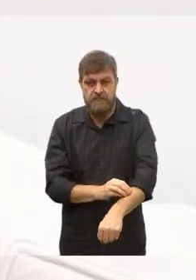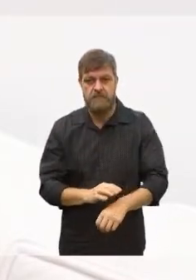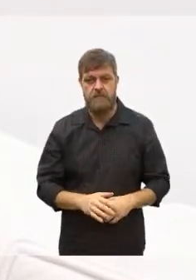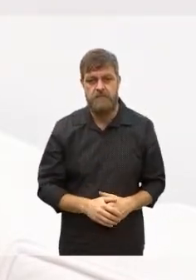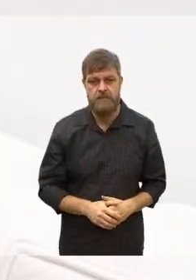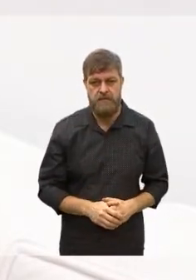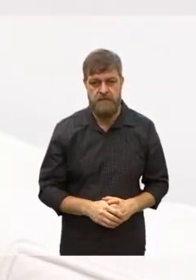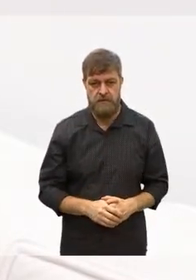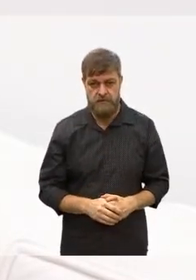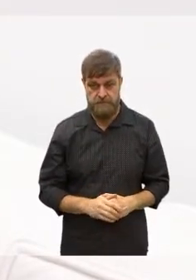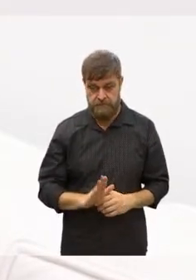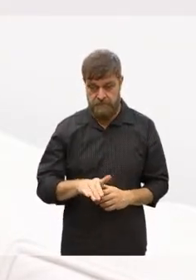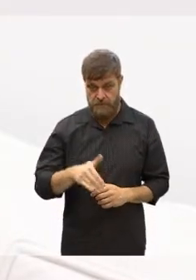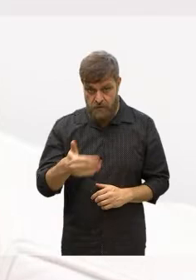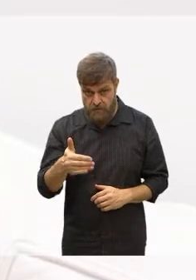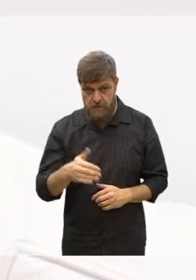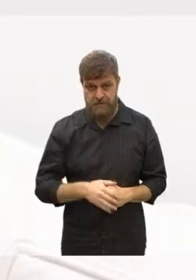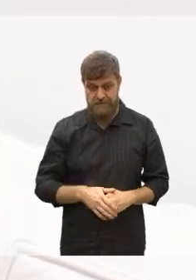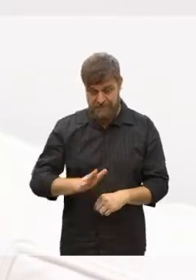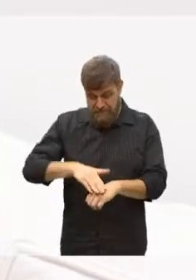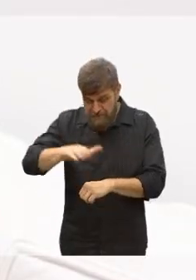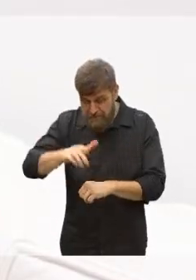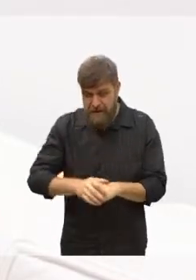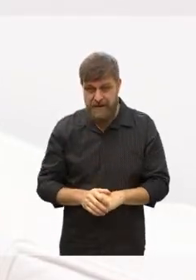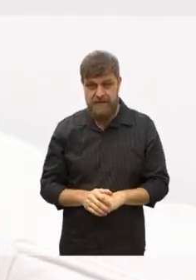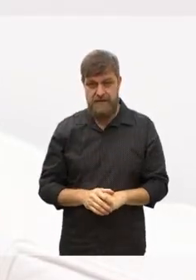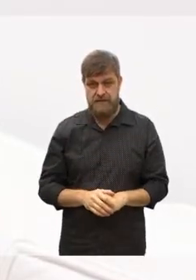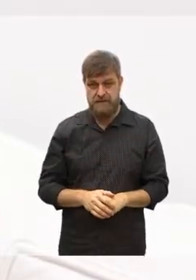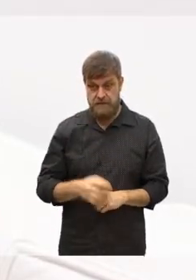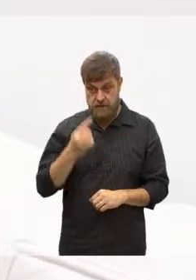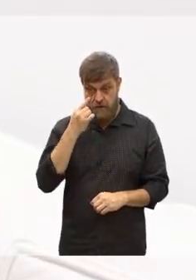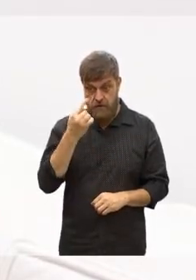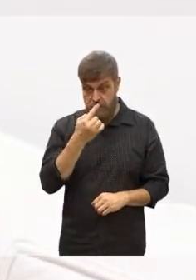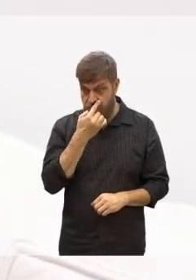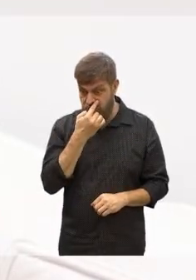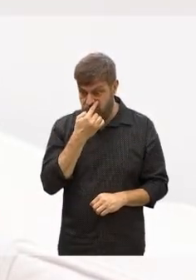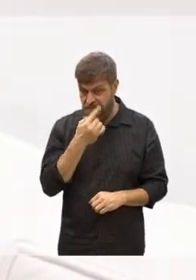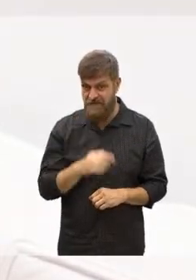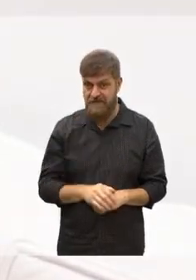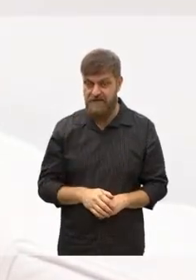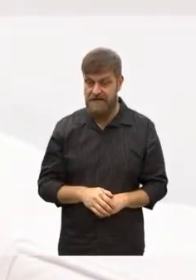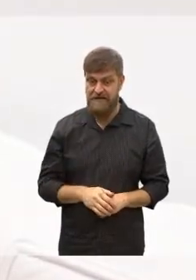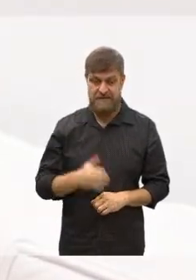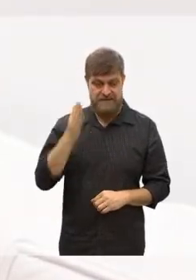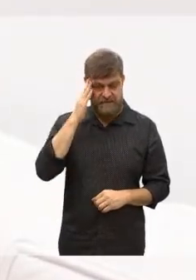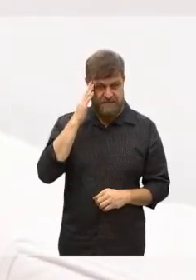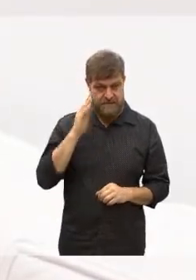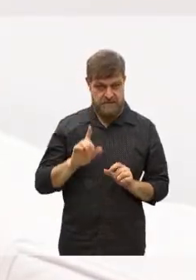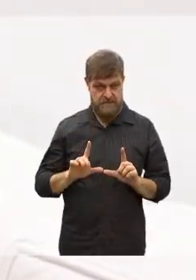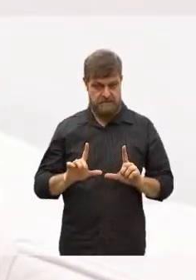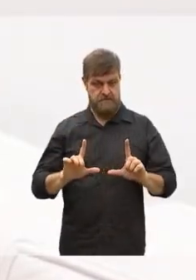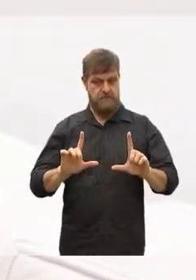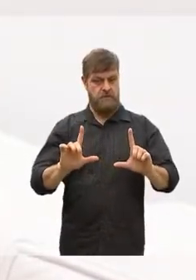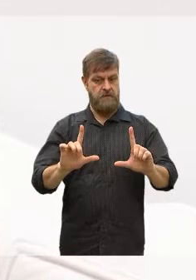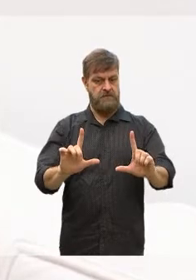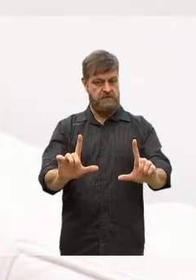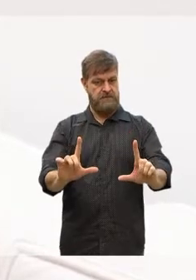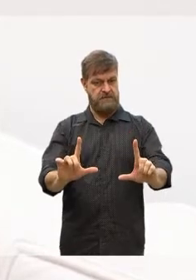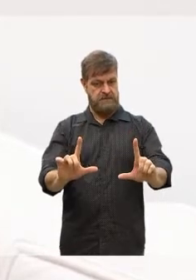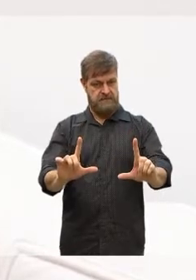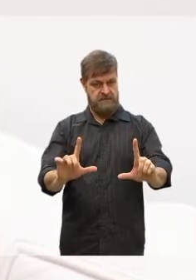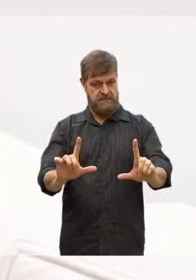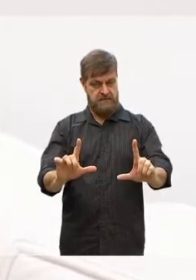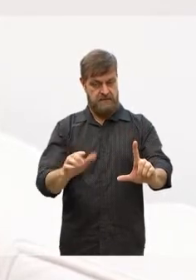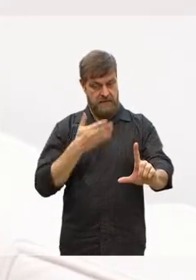Entendeu? Então, quanto mais você puder, desde que os seus olhos ajudem, né? Quanto mais você puder deixar a tela mais afastada do